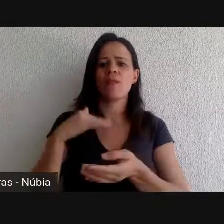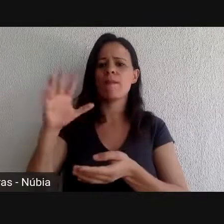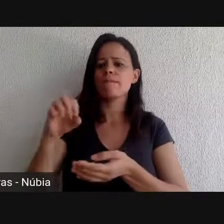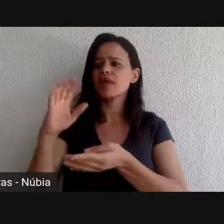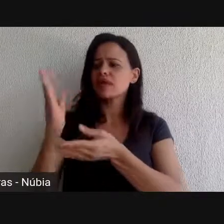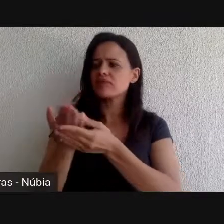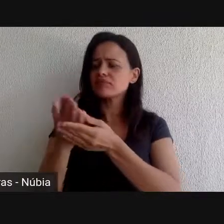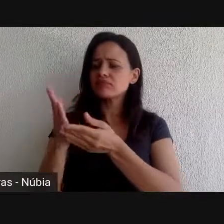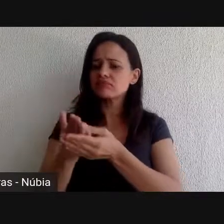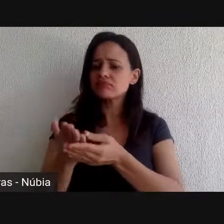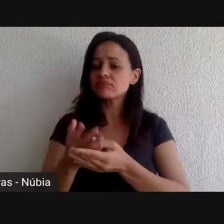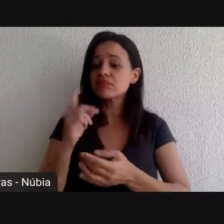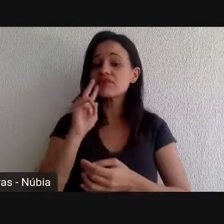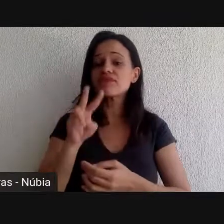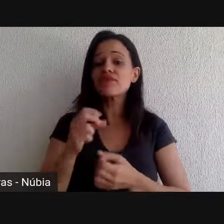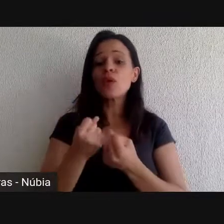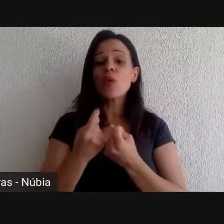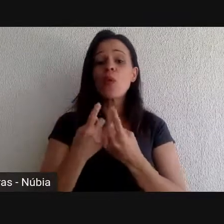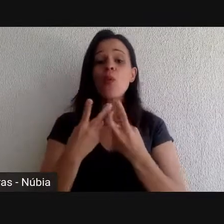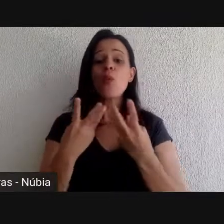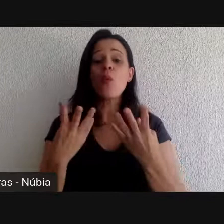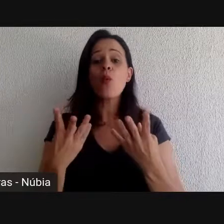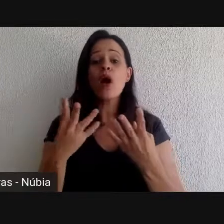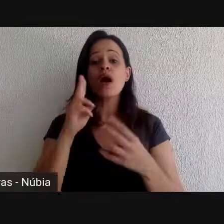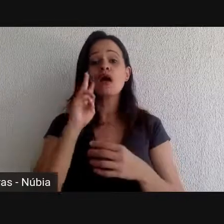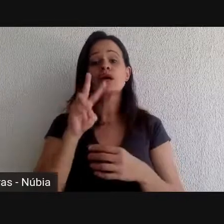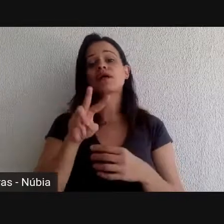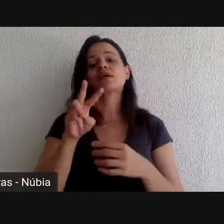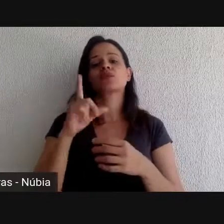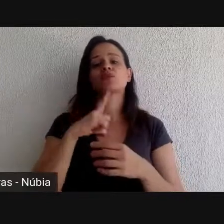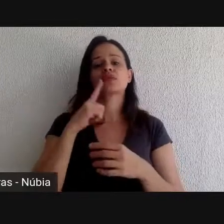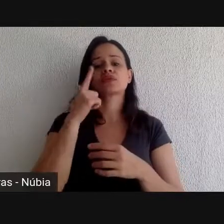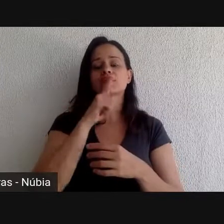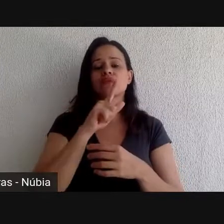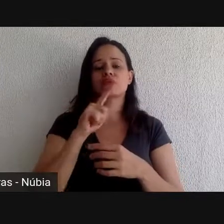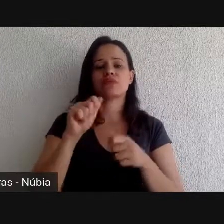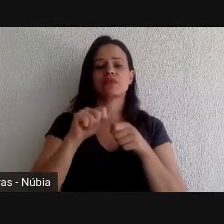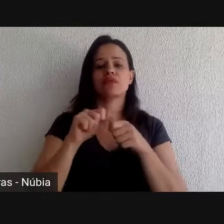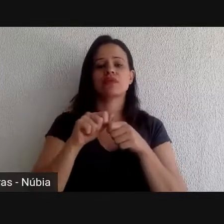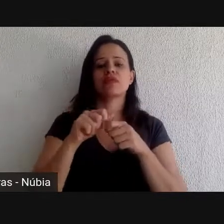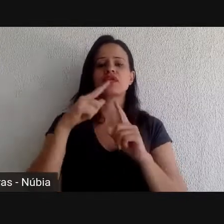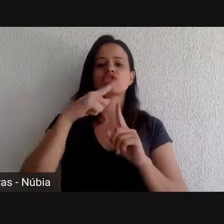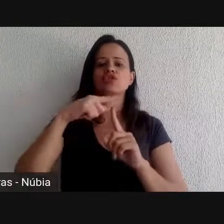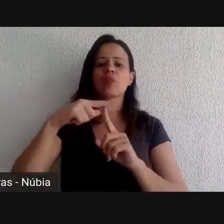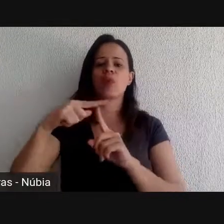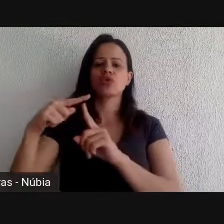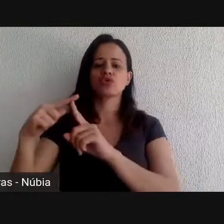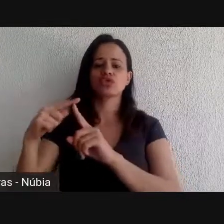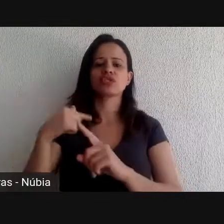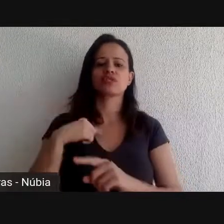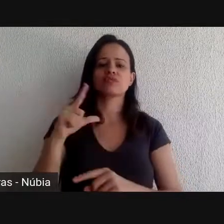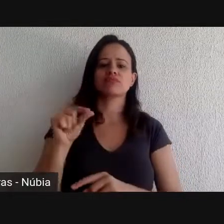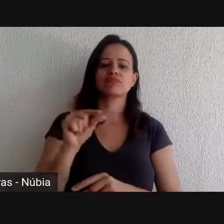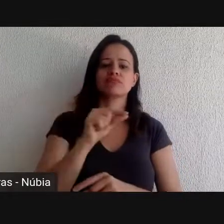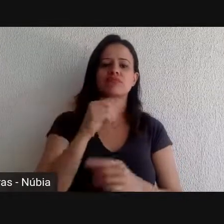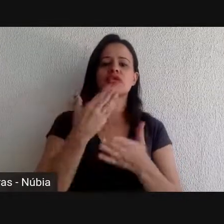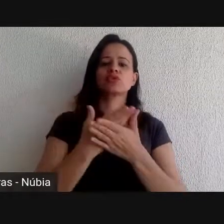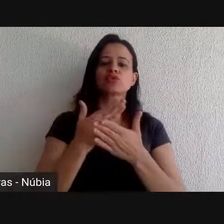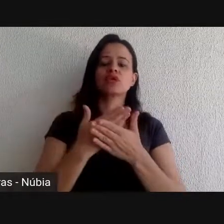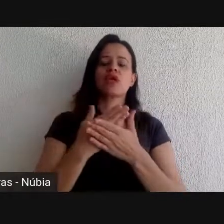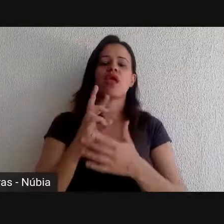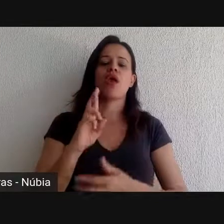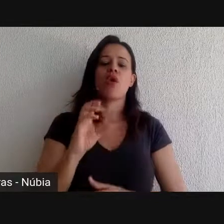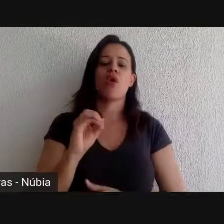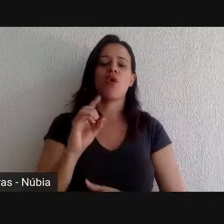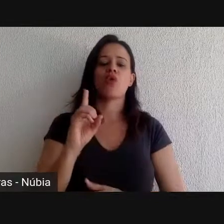e medi quanto tempo aquela etapa consumia. Então, pegando algumas tipologias, eu estudei rodovia, ferrovia,